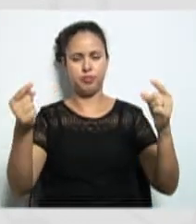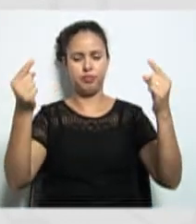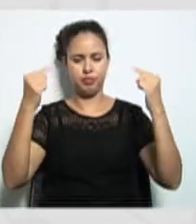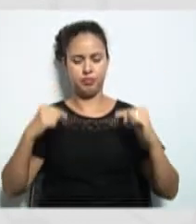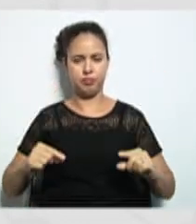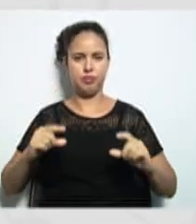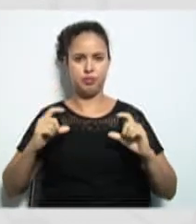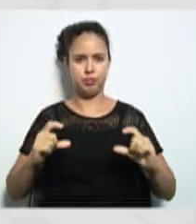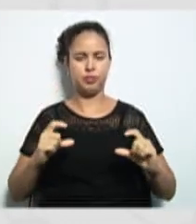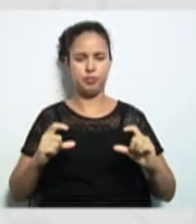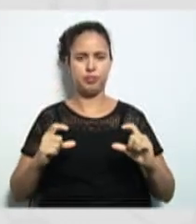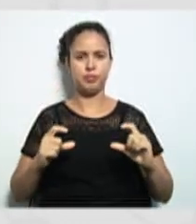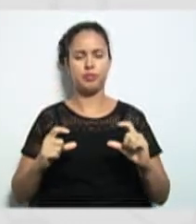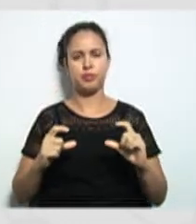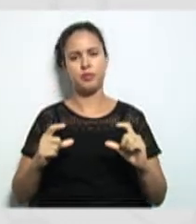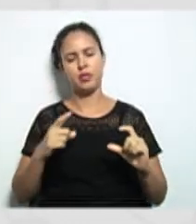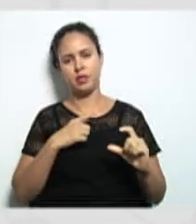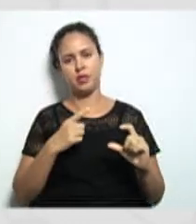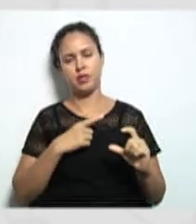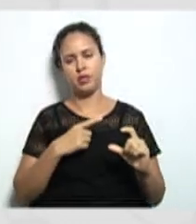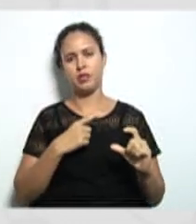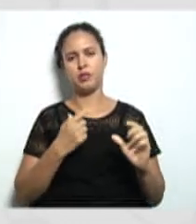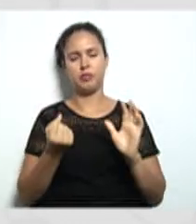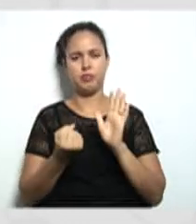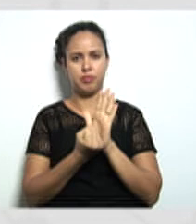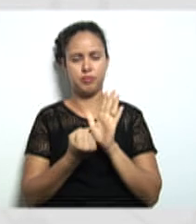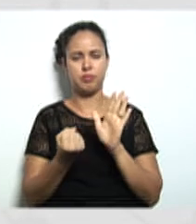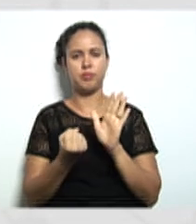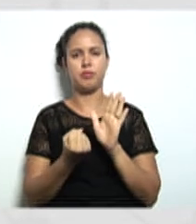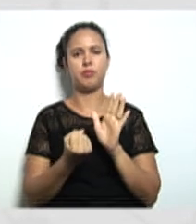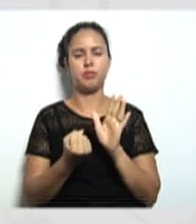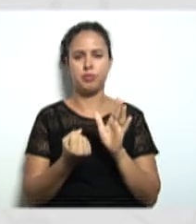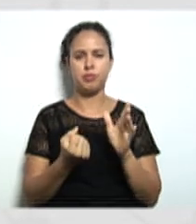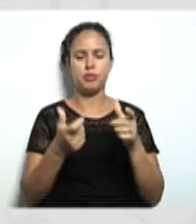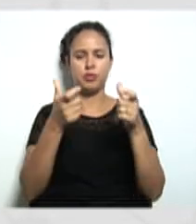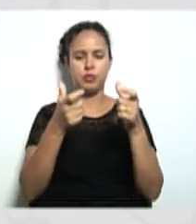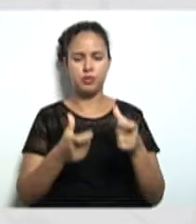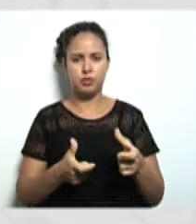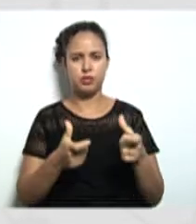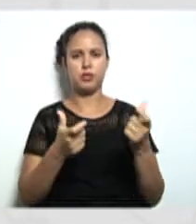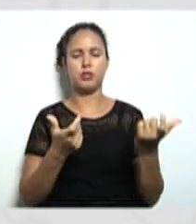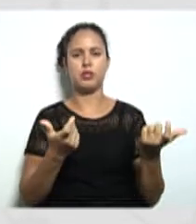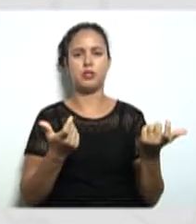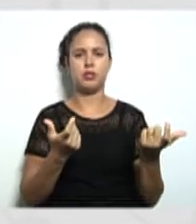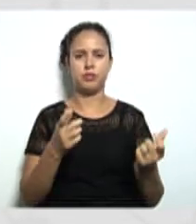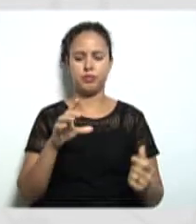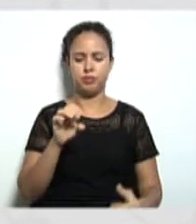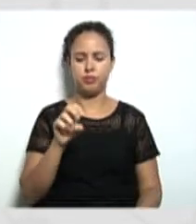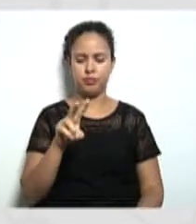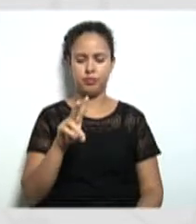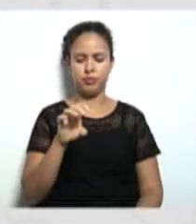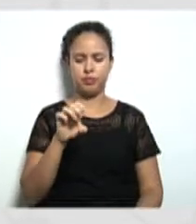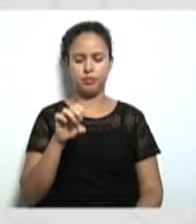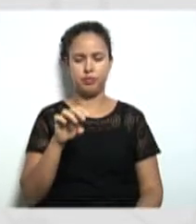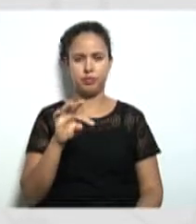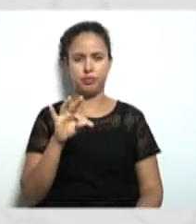rodapé, né, que geralmente trazem as identificações da instituição, do evento,